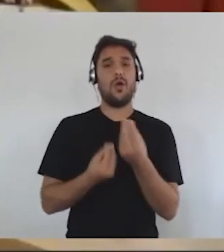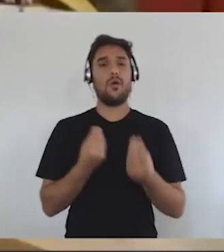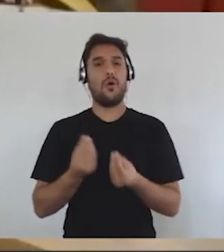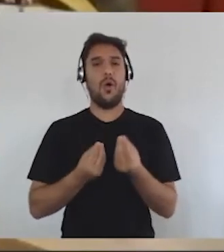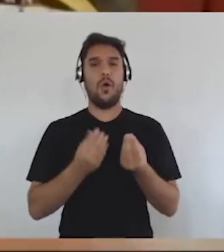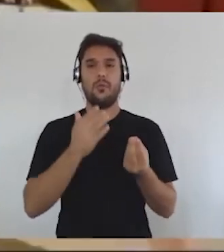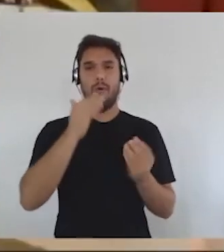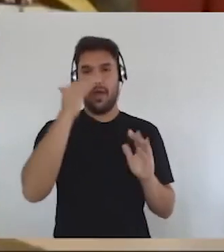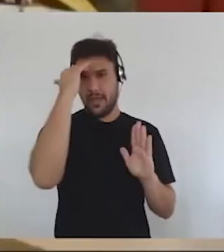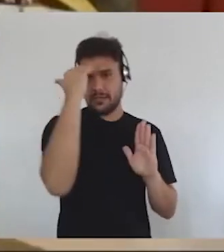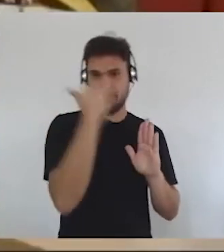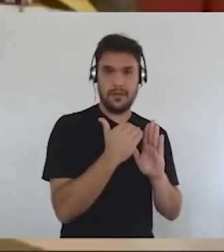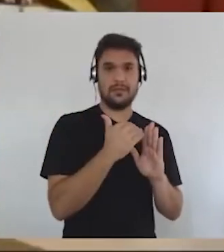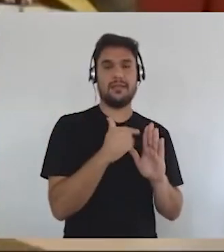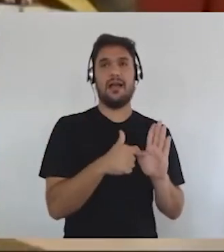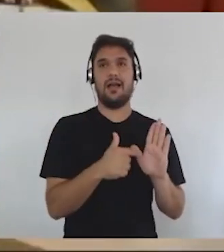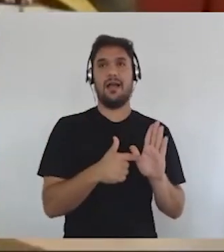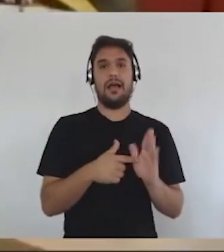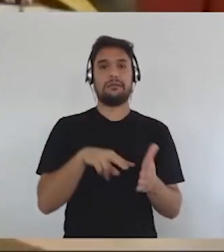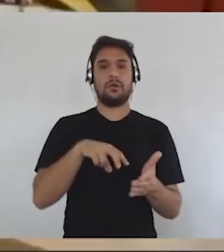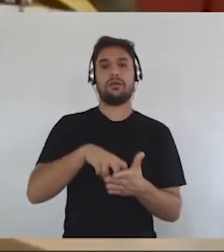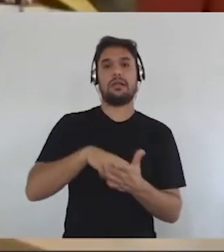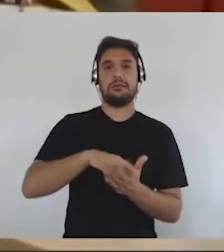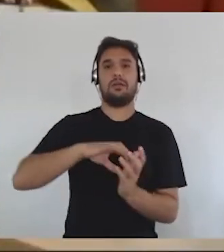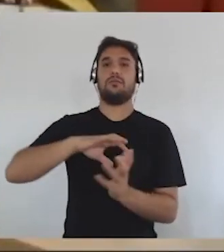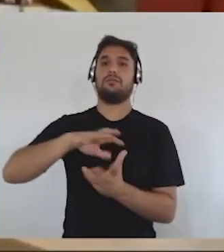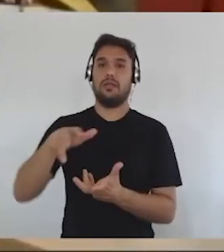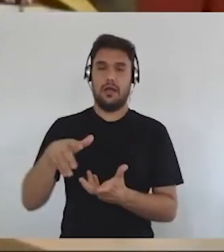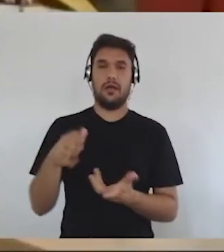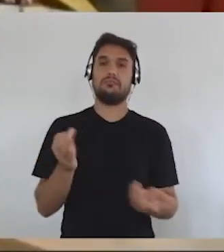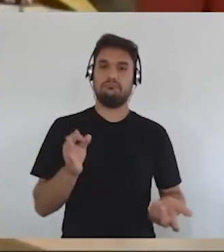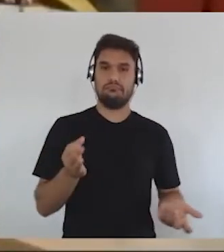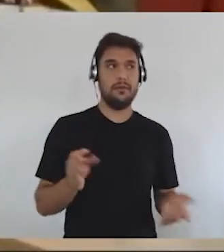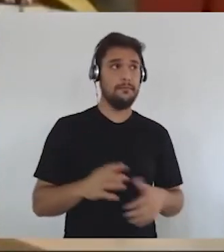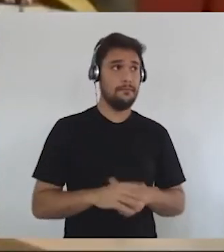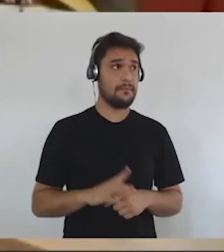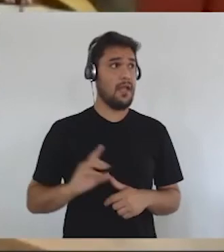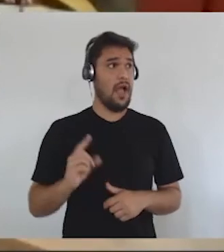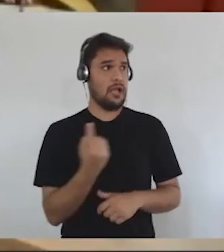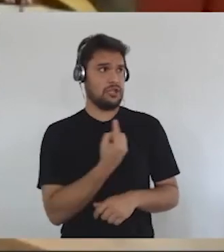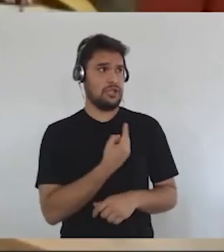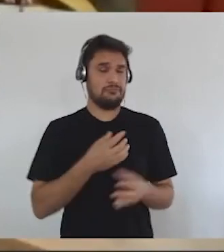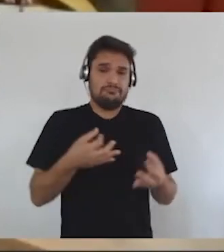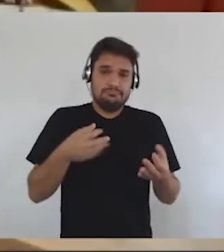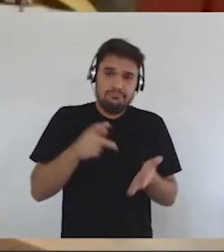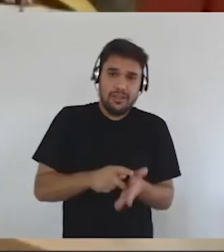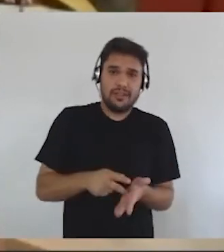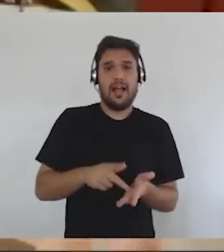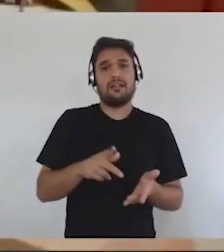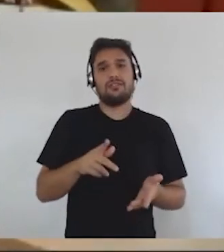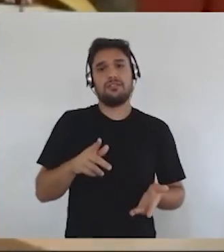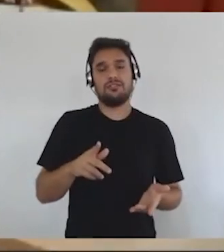essa eventual condenação internacional, né? Então, a gente realmente está